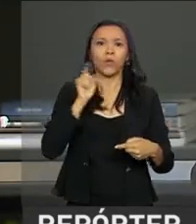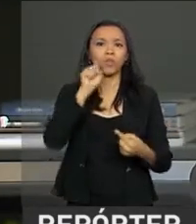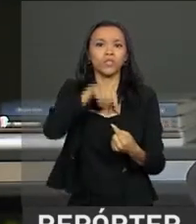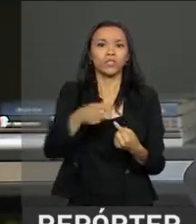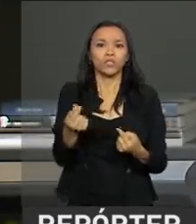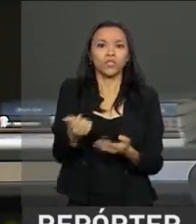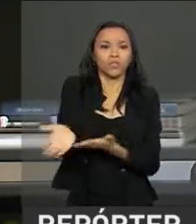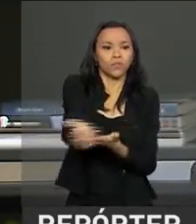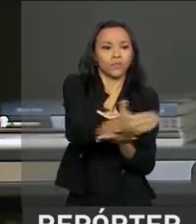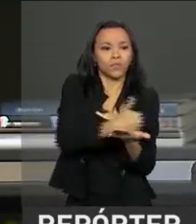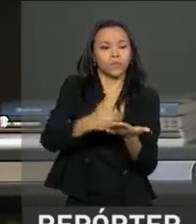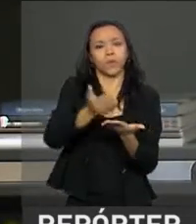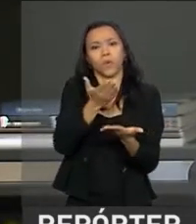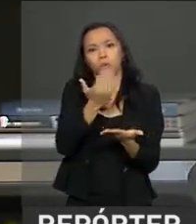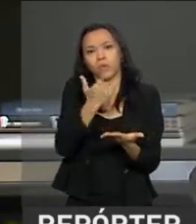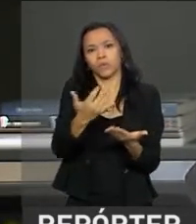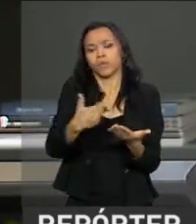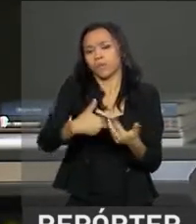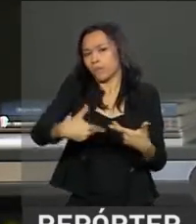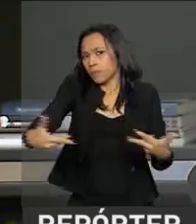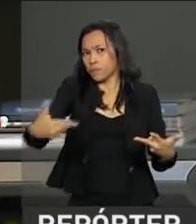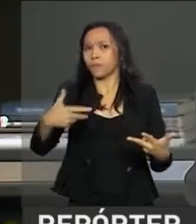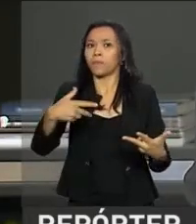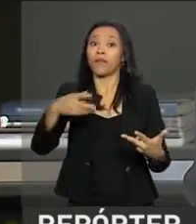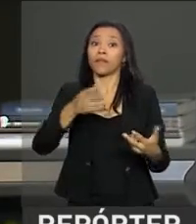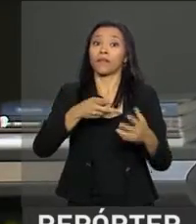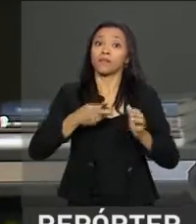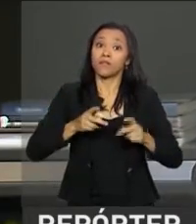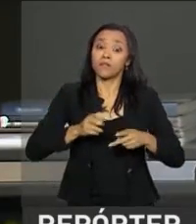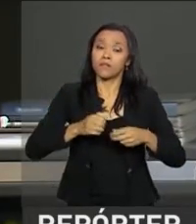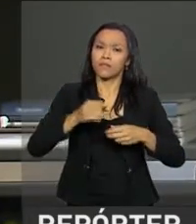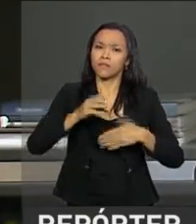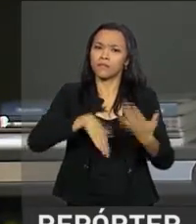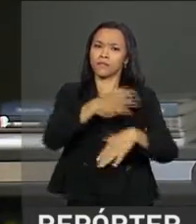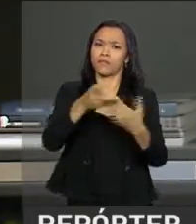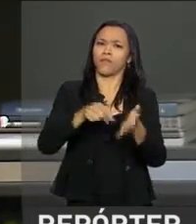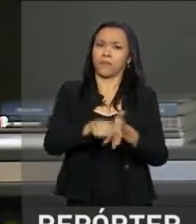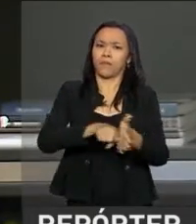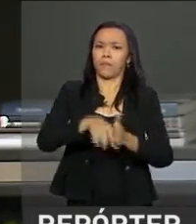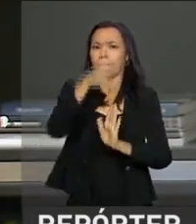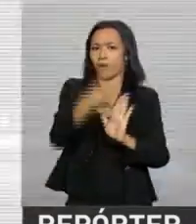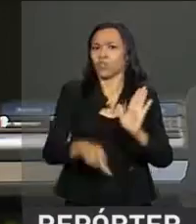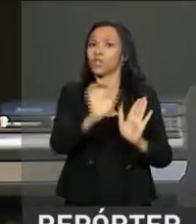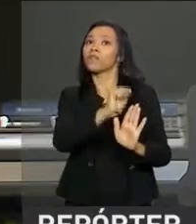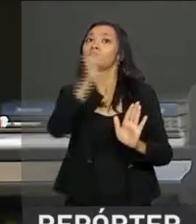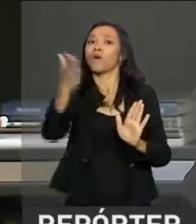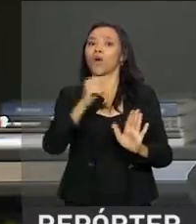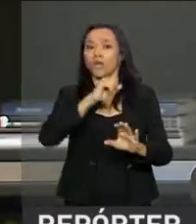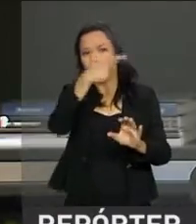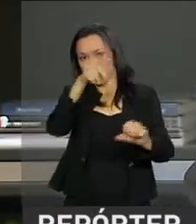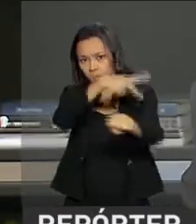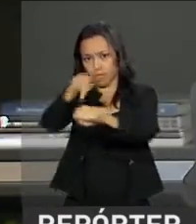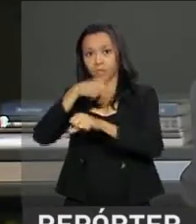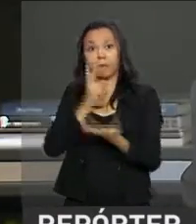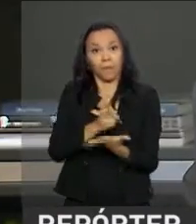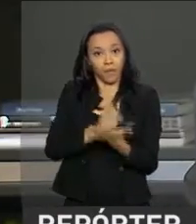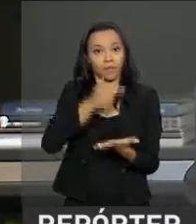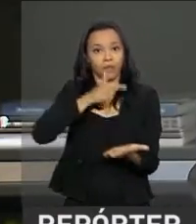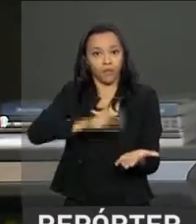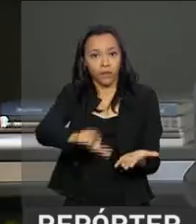recursos para desenvolver projetos nos países que mais necessitam na área da alimentação. Nós temos uma escola de saúde